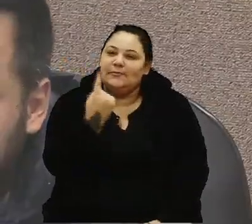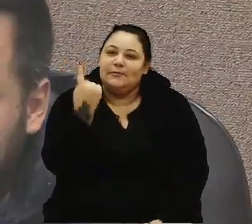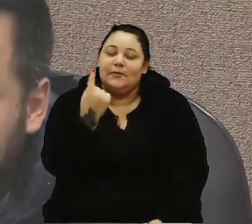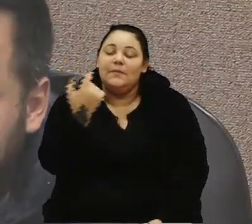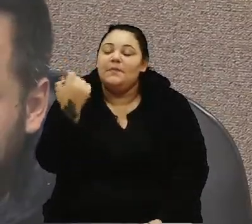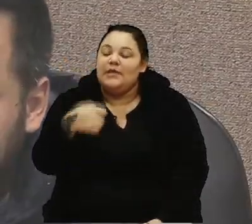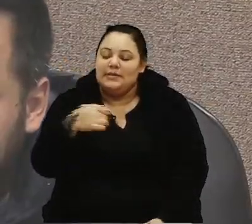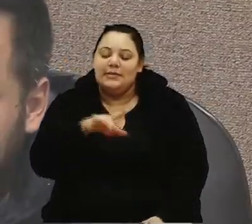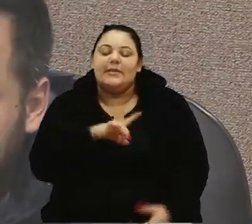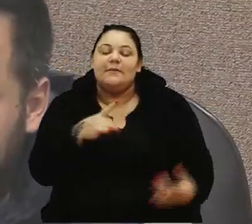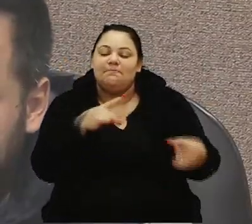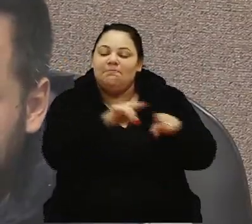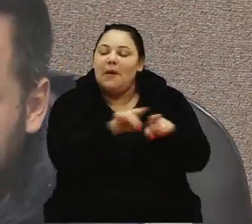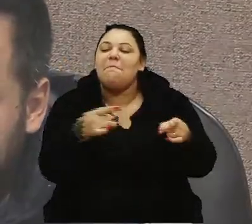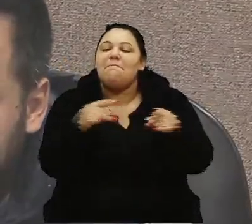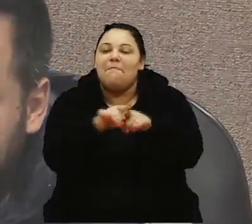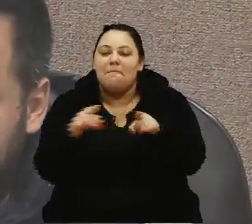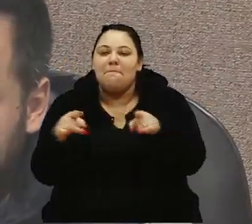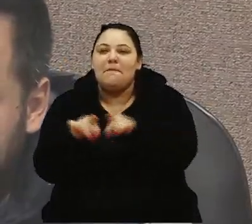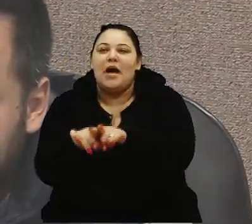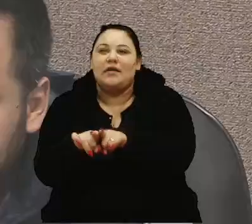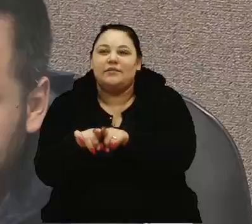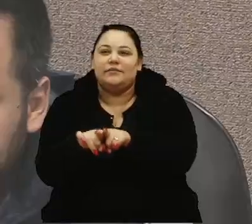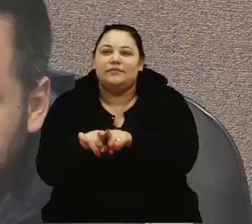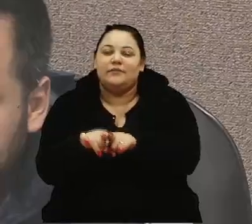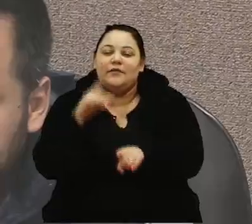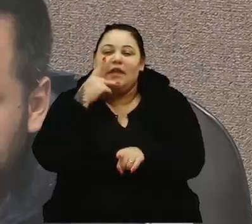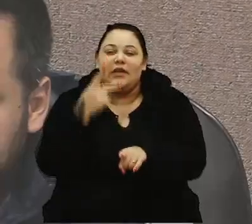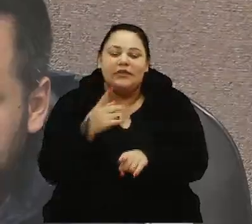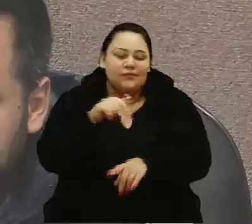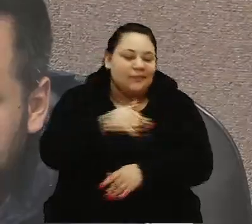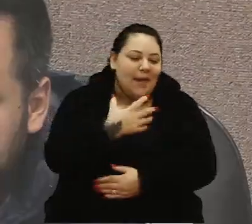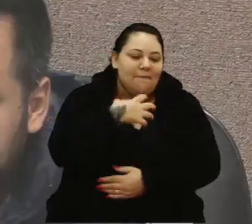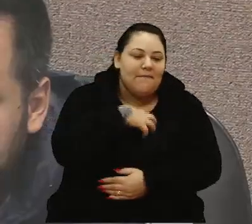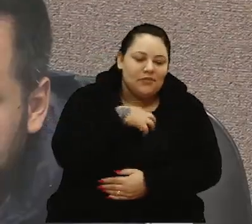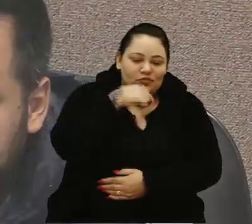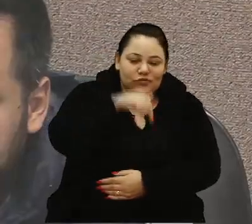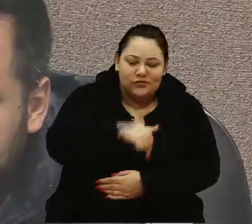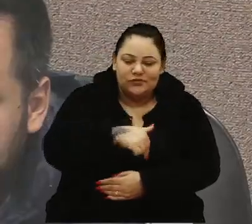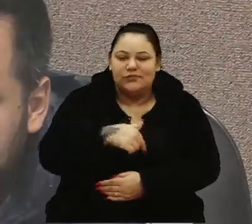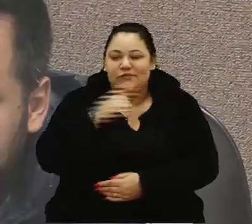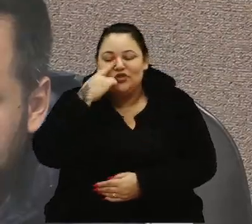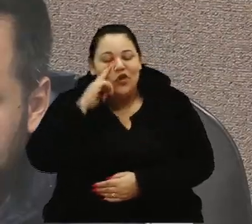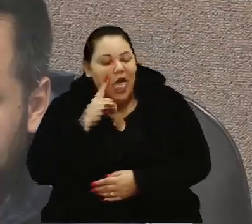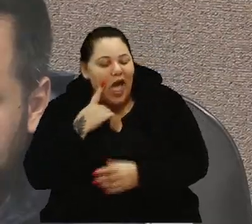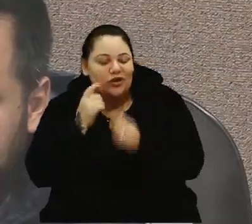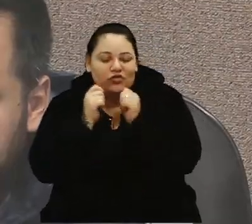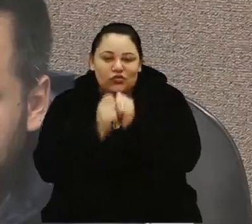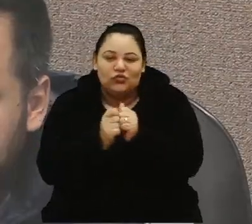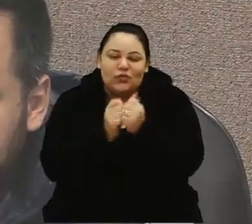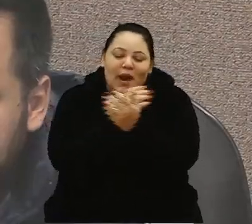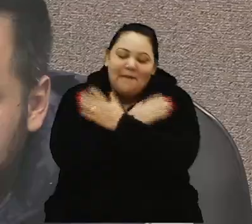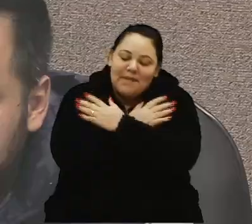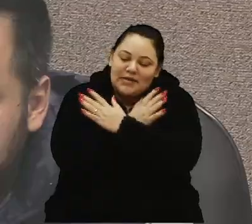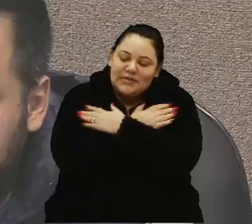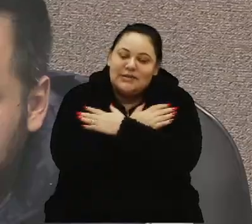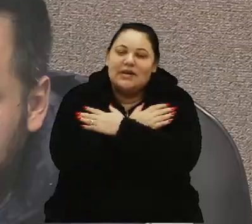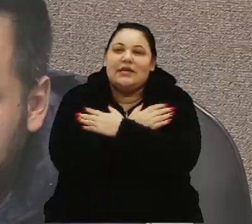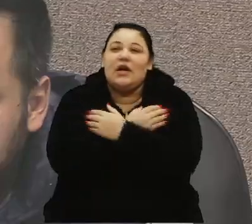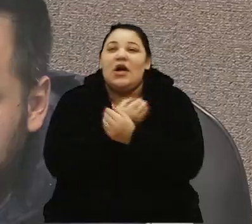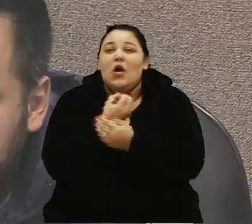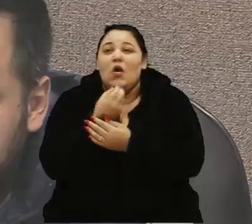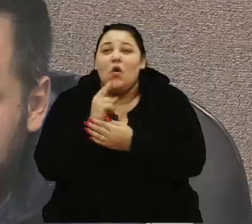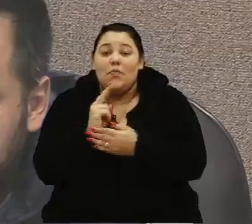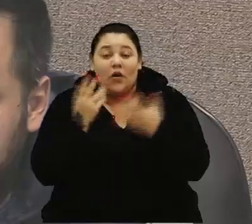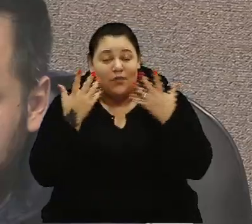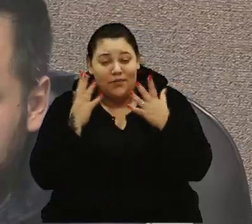ter alguém contando aqui, isso para mim funciona desse jeito, para mim não funciona, o que seja para chorar junto, para se abraçar ou para celebrar as pequenas